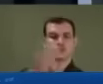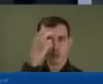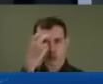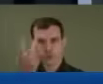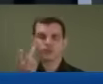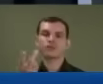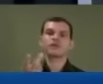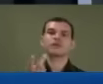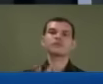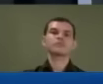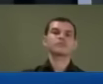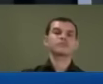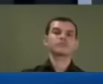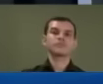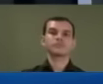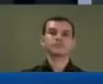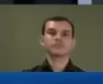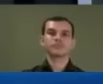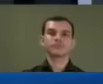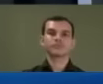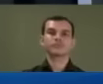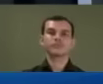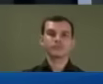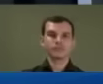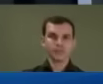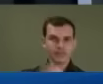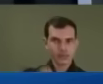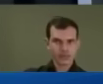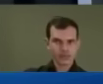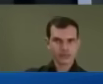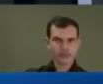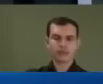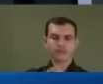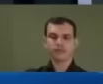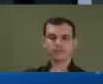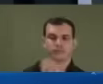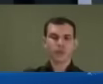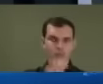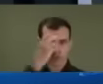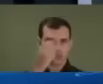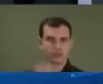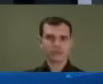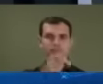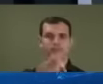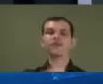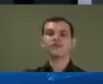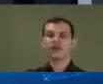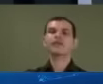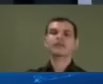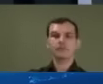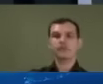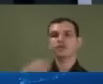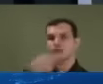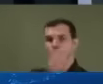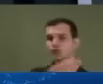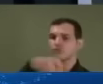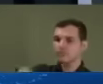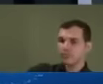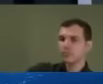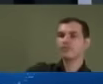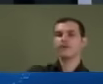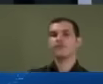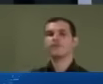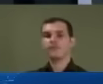anos não era construído um centro integrado de cultura no Amapá. Teremos constituição de unidades odontológicas, teremos constituições